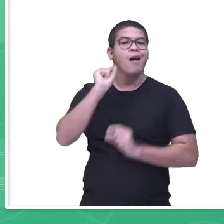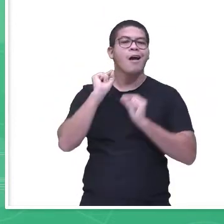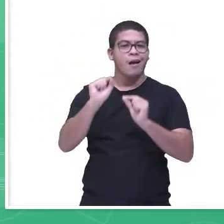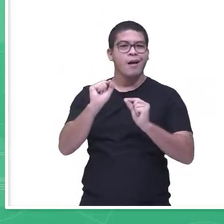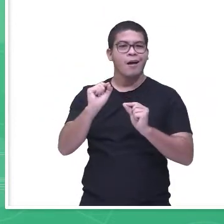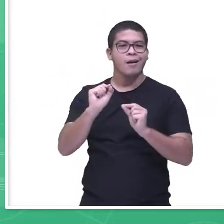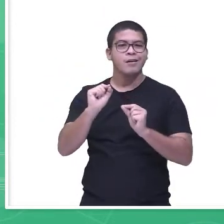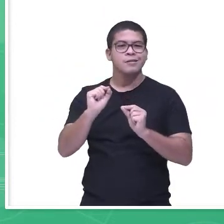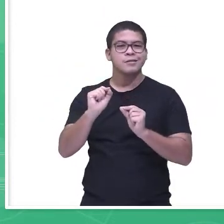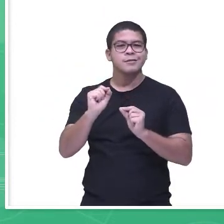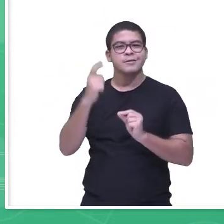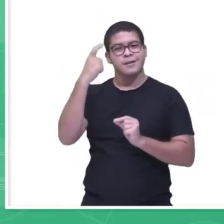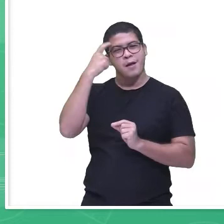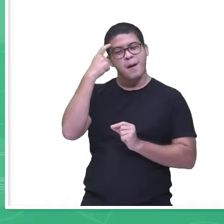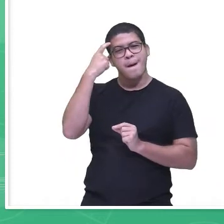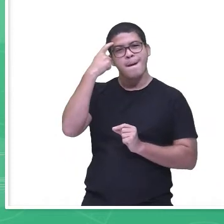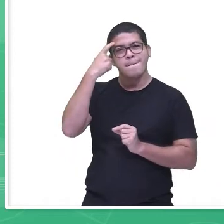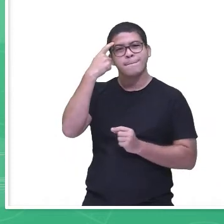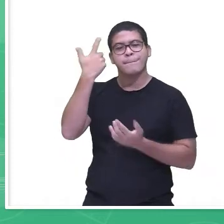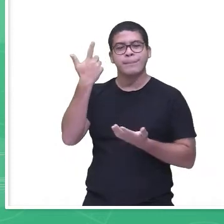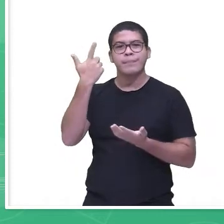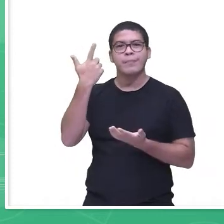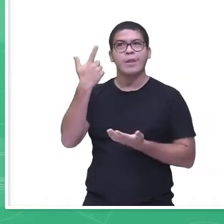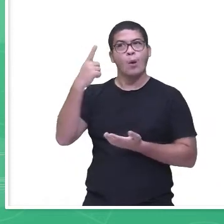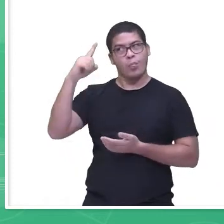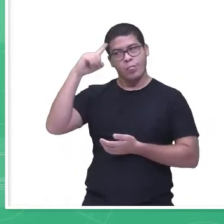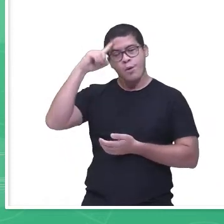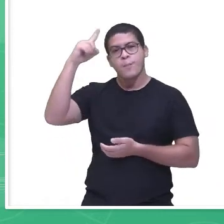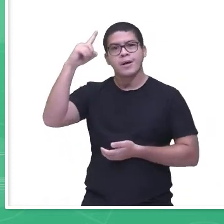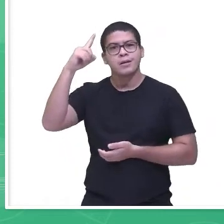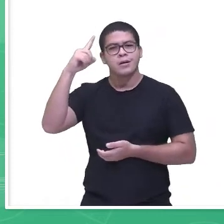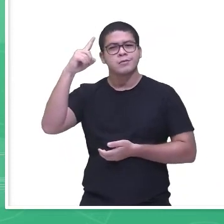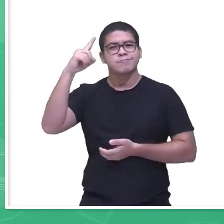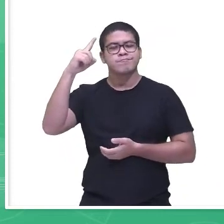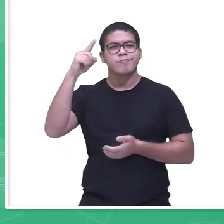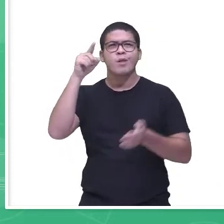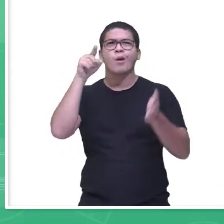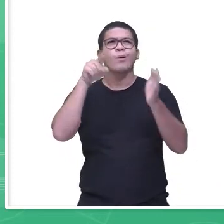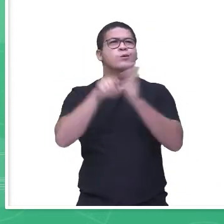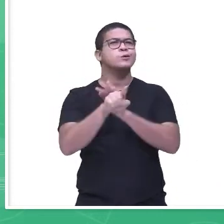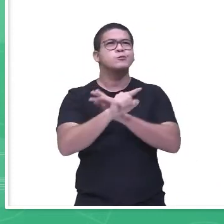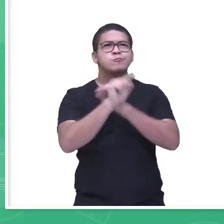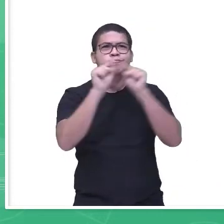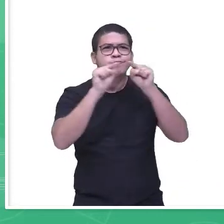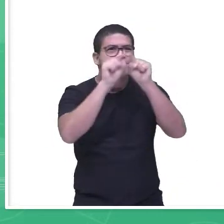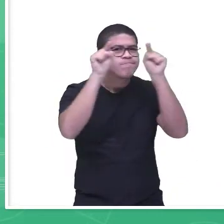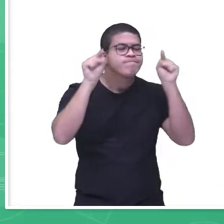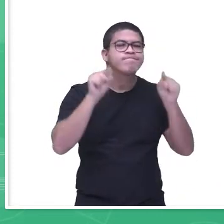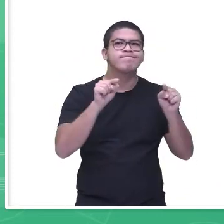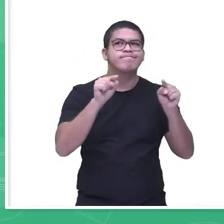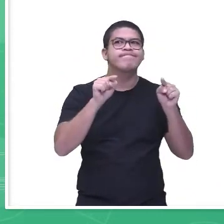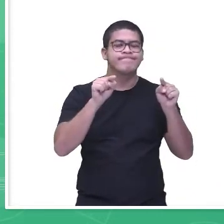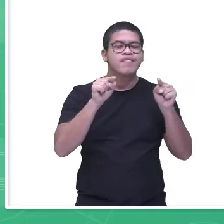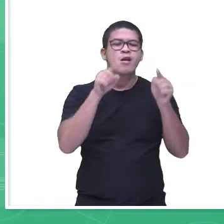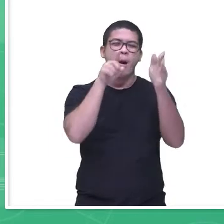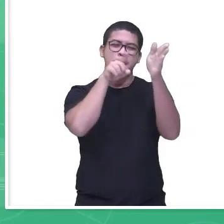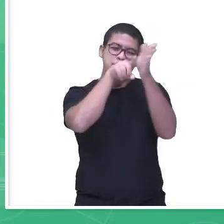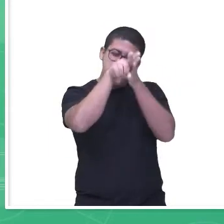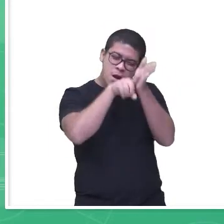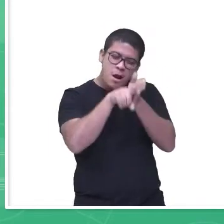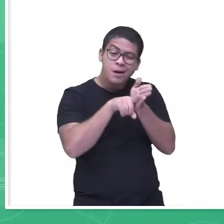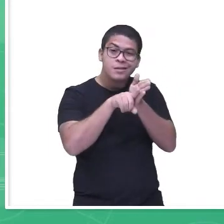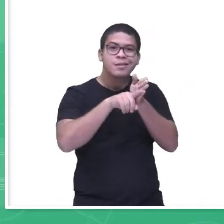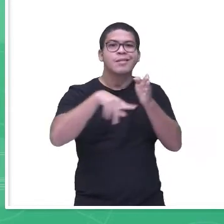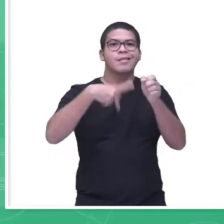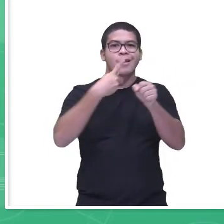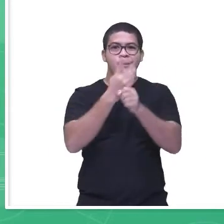grande verdade. Perfeito? A ideia da maiêutica, ela vai surgir porque, lembra que eu falei?